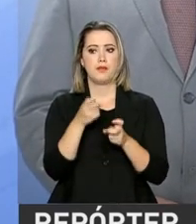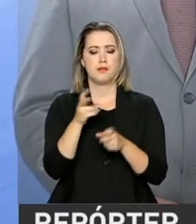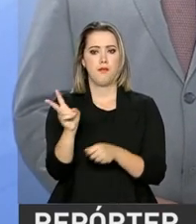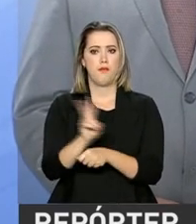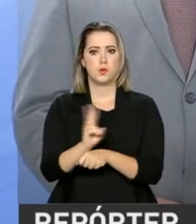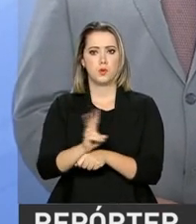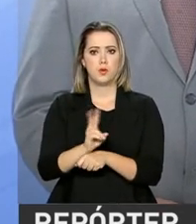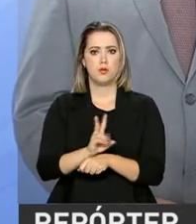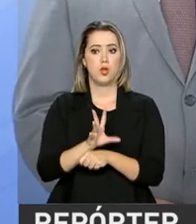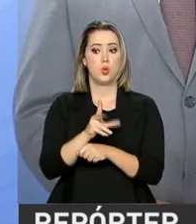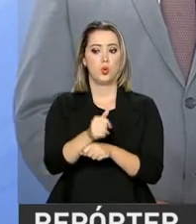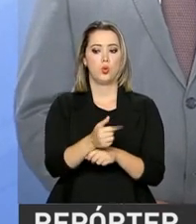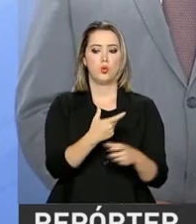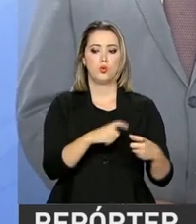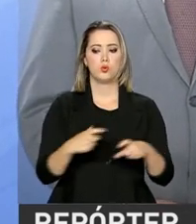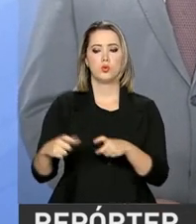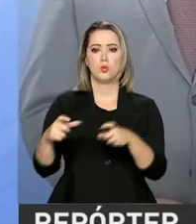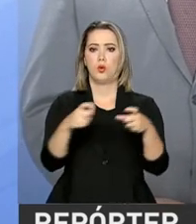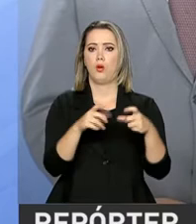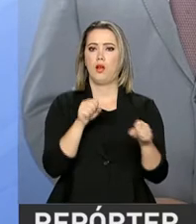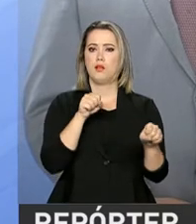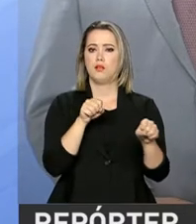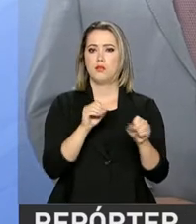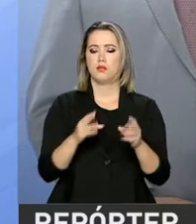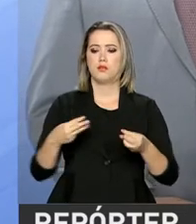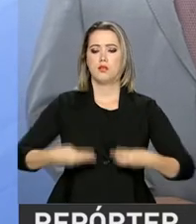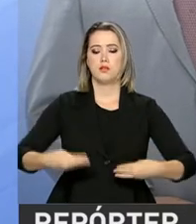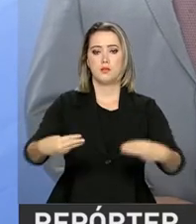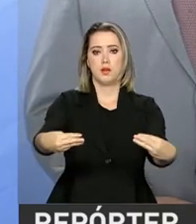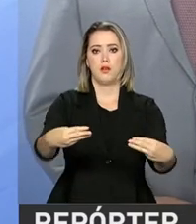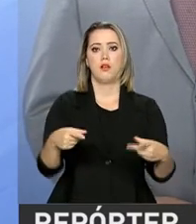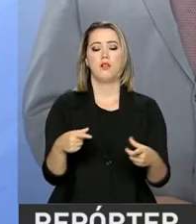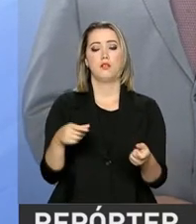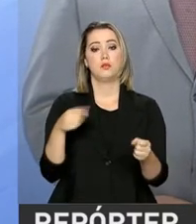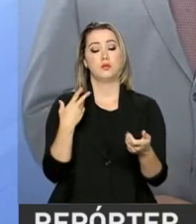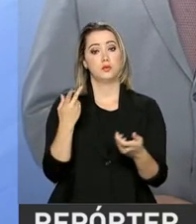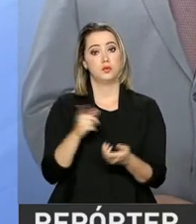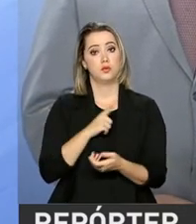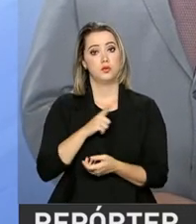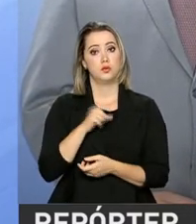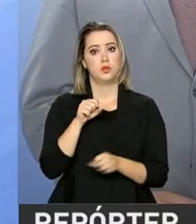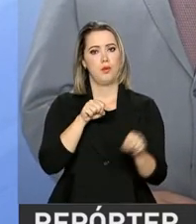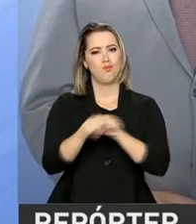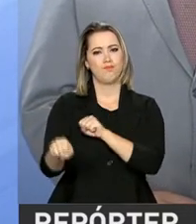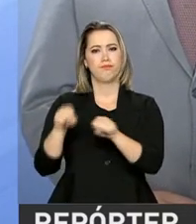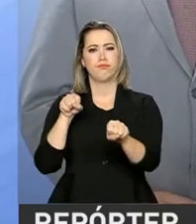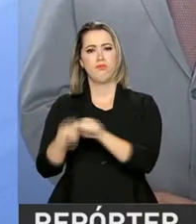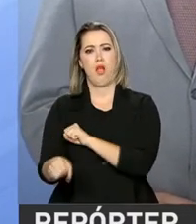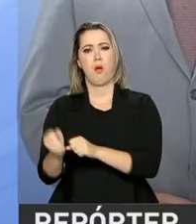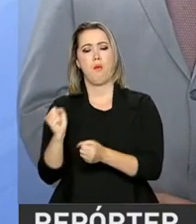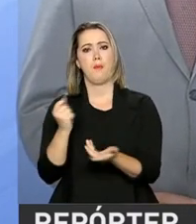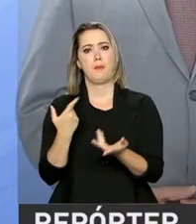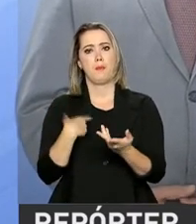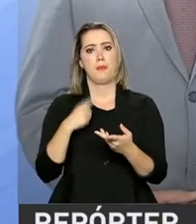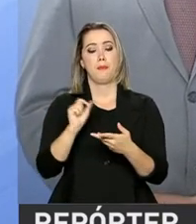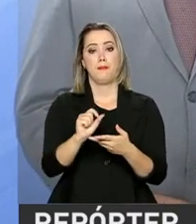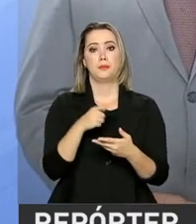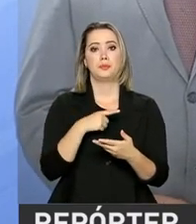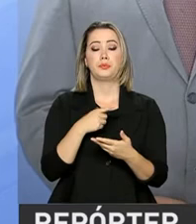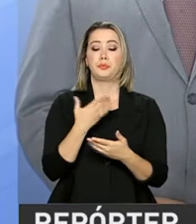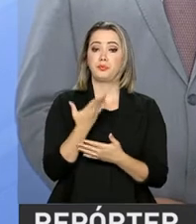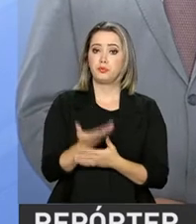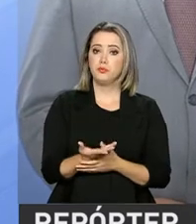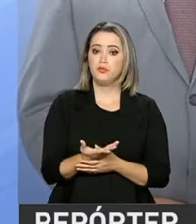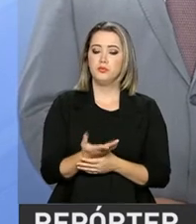em todos os imóveis em toda a esplanada onde ocorreram atos de vandalismo e barbalho